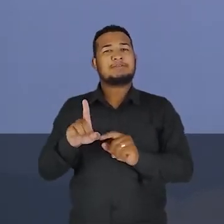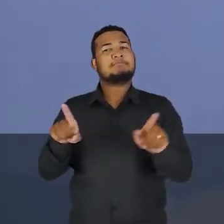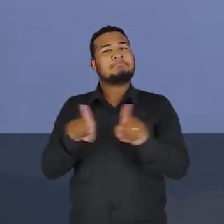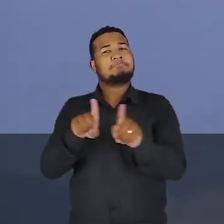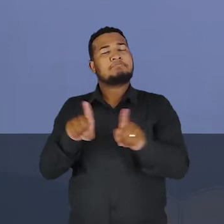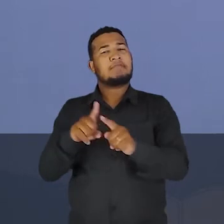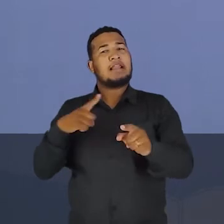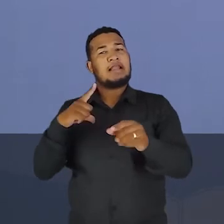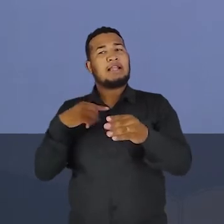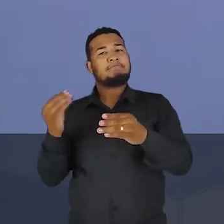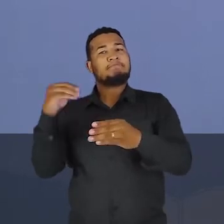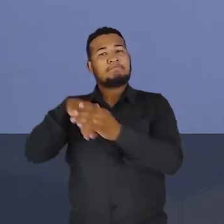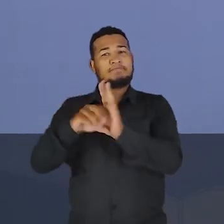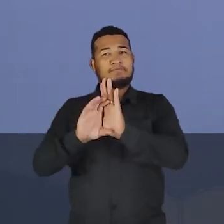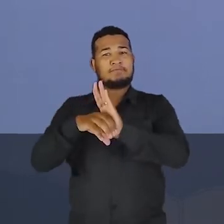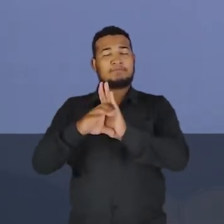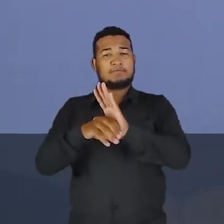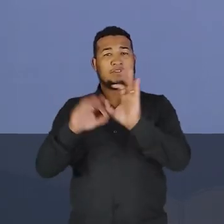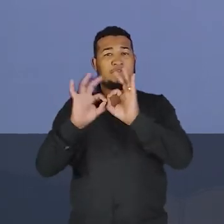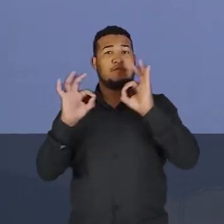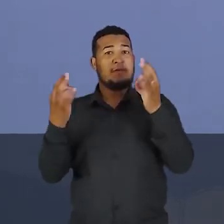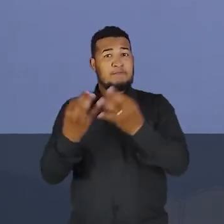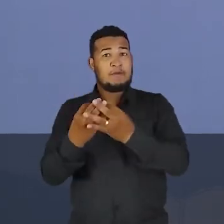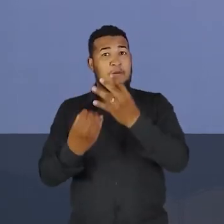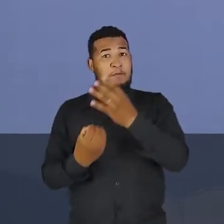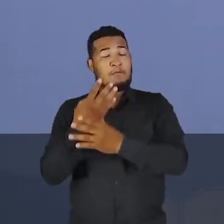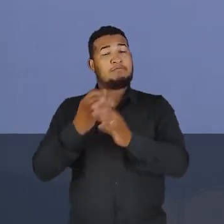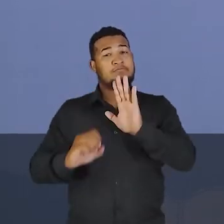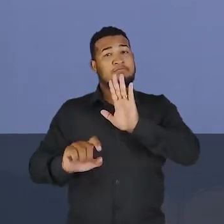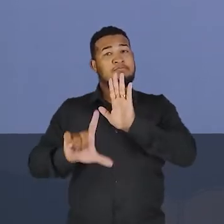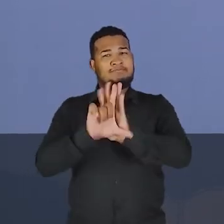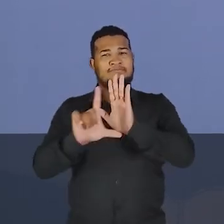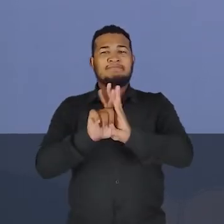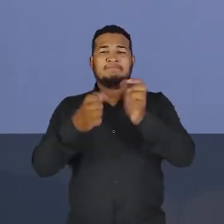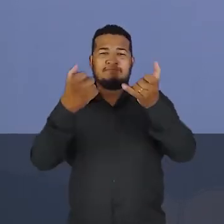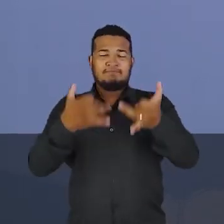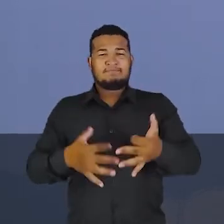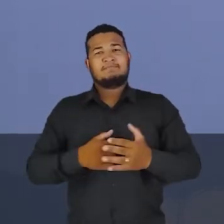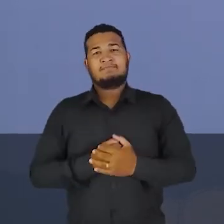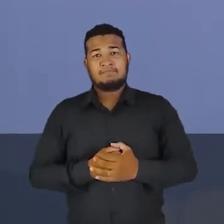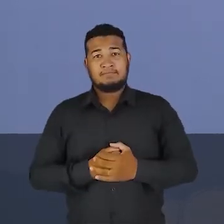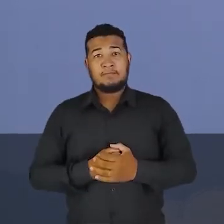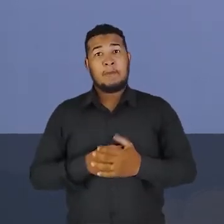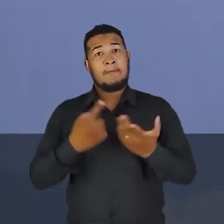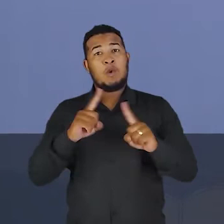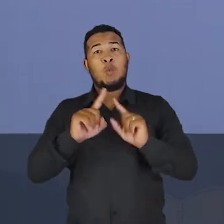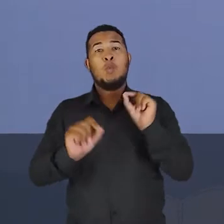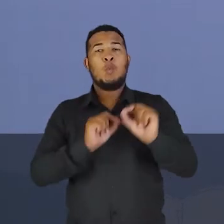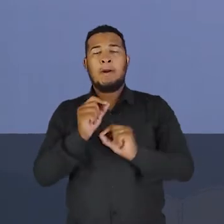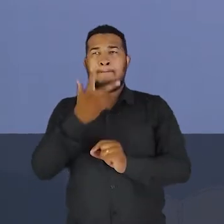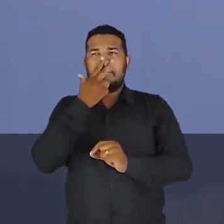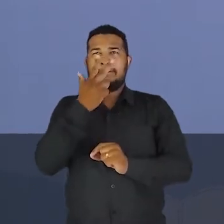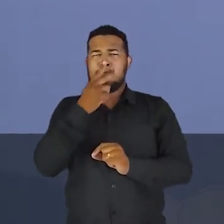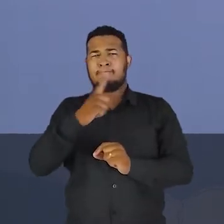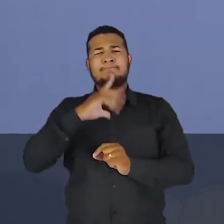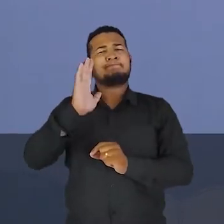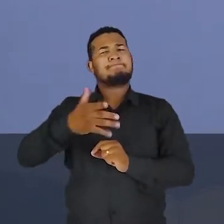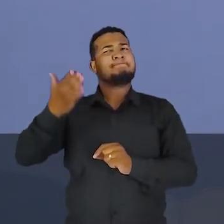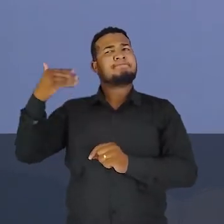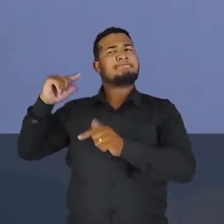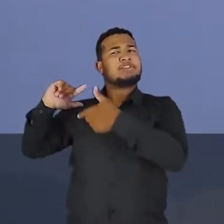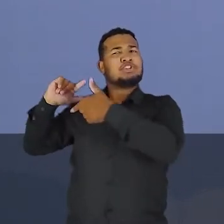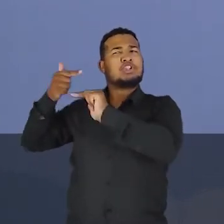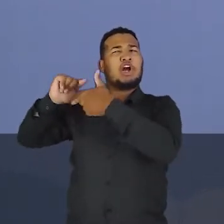insere-se no conceito de família estabelecido pelo Estatuto da Criança e do Adolescente. Não cabe mais esses formatos